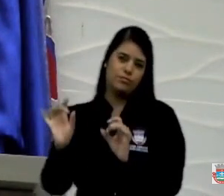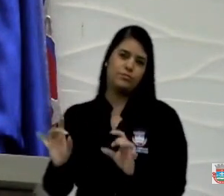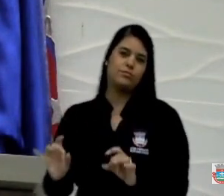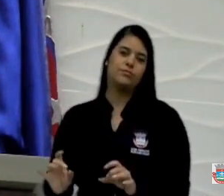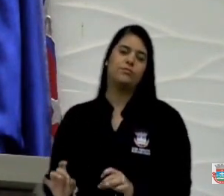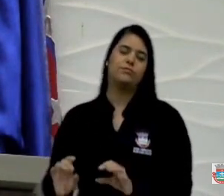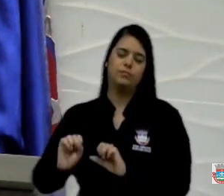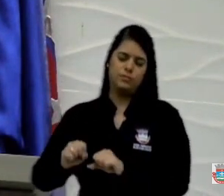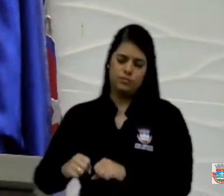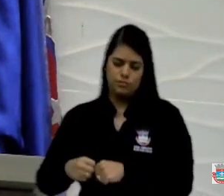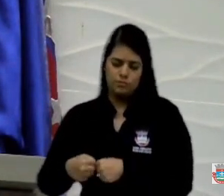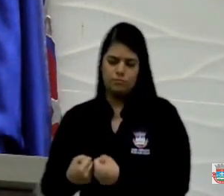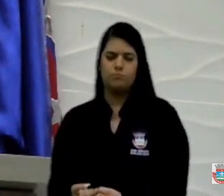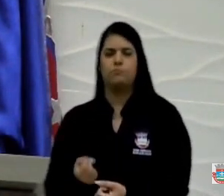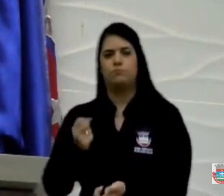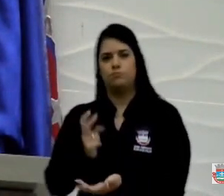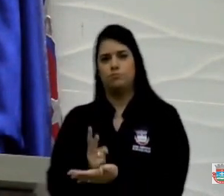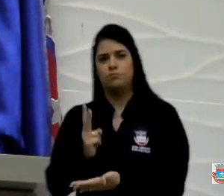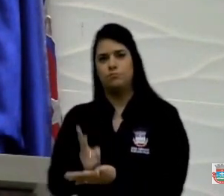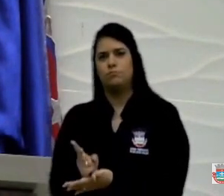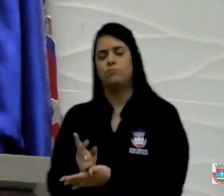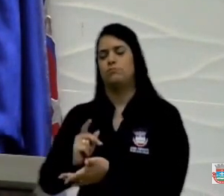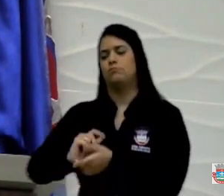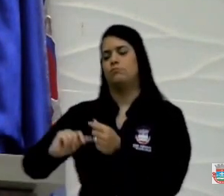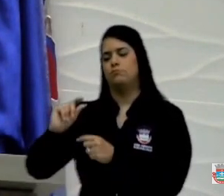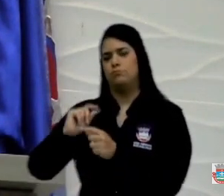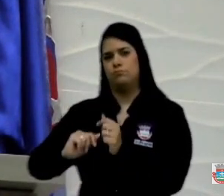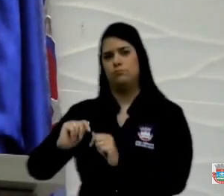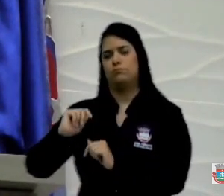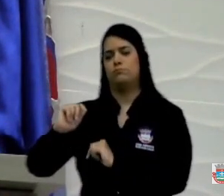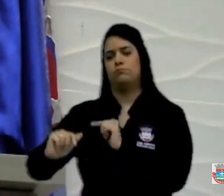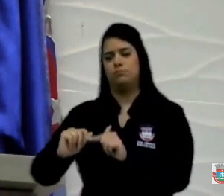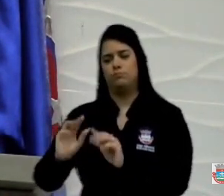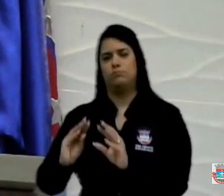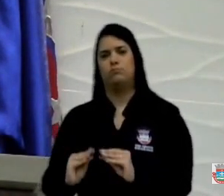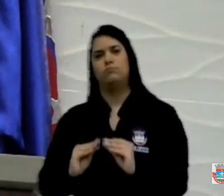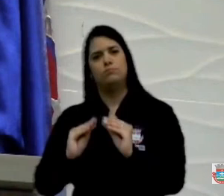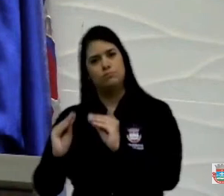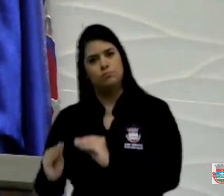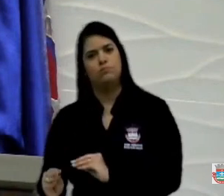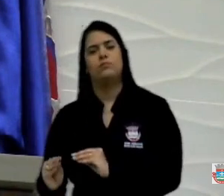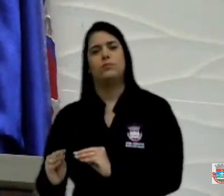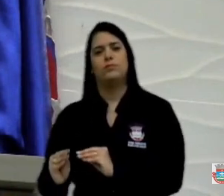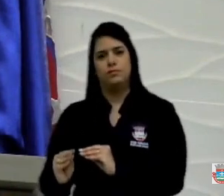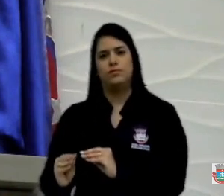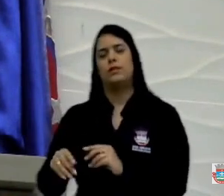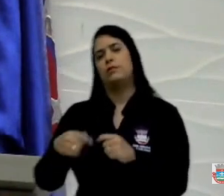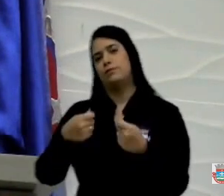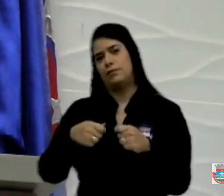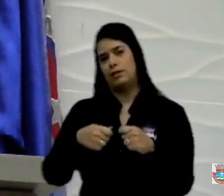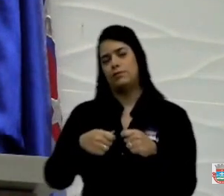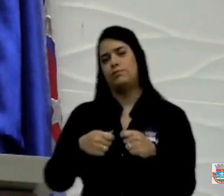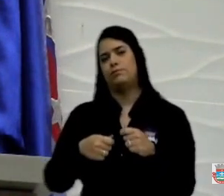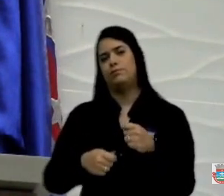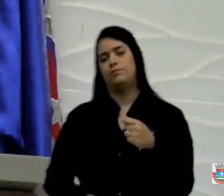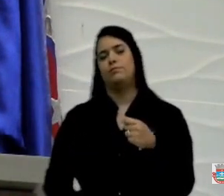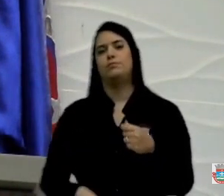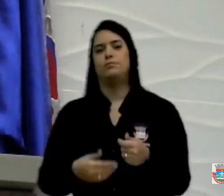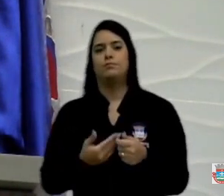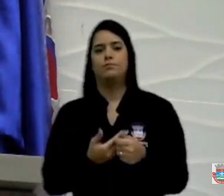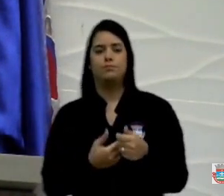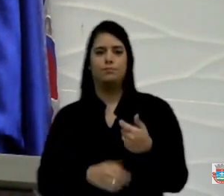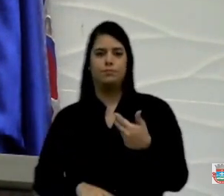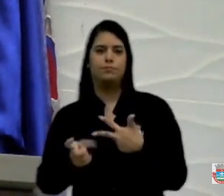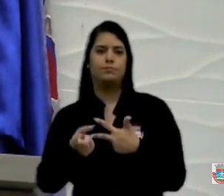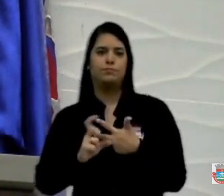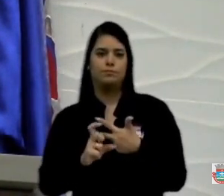de alocar recursos, alocar ações necessárias para aquela comunidade que tanto precisa do poder público.